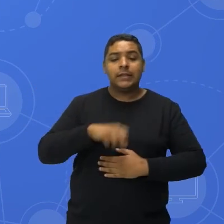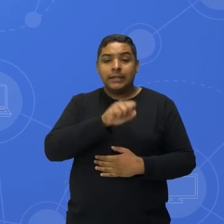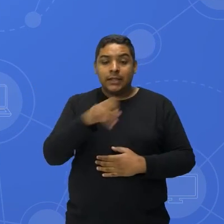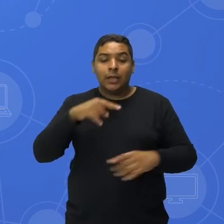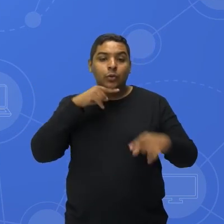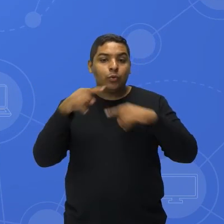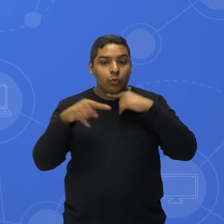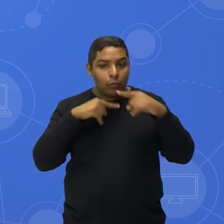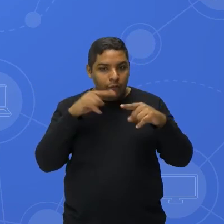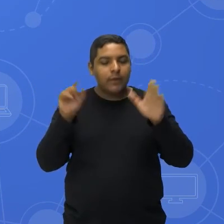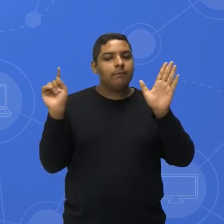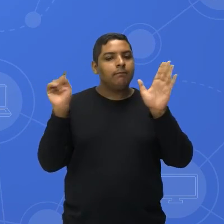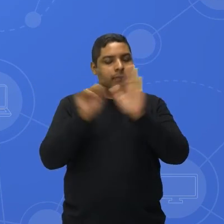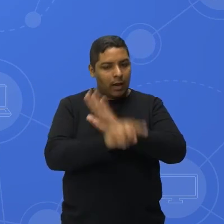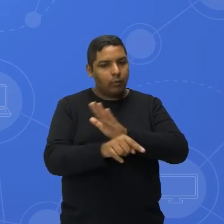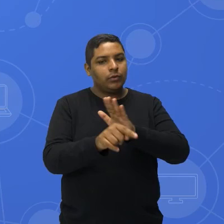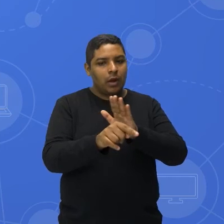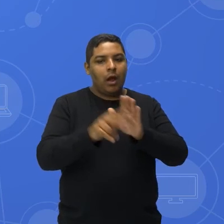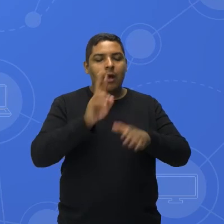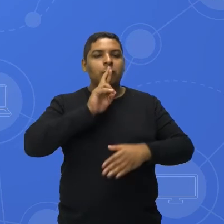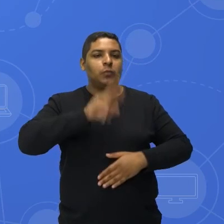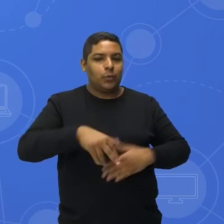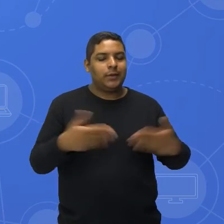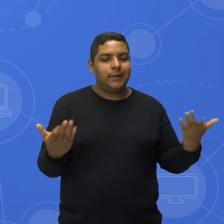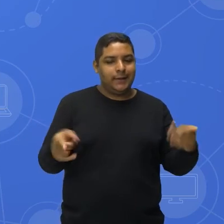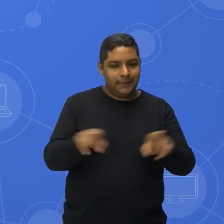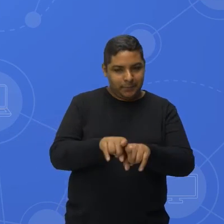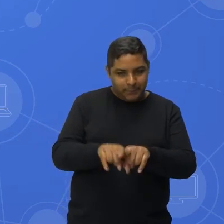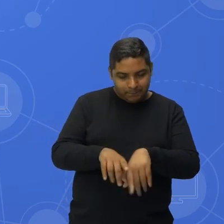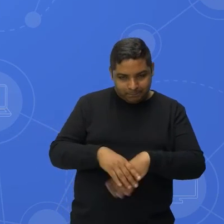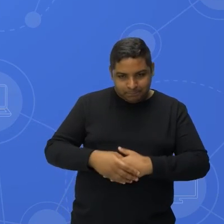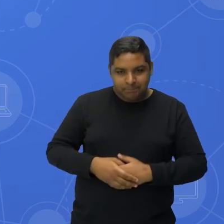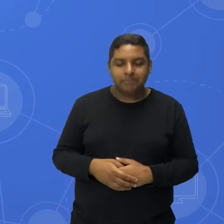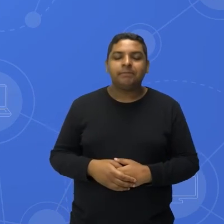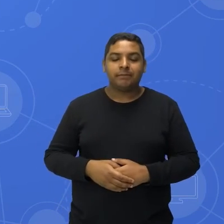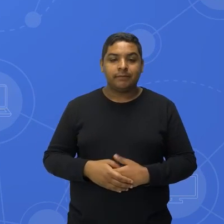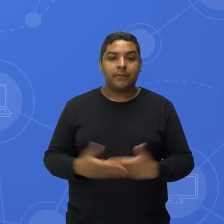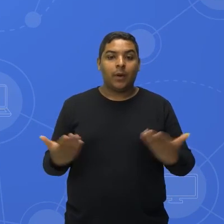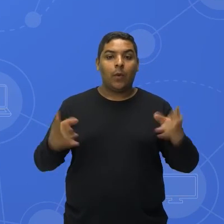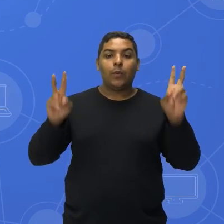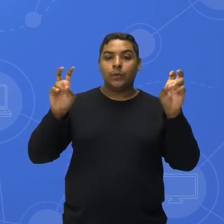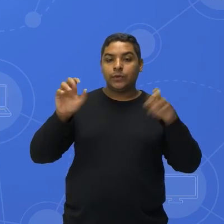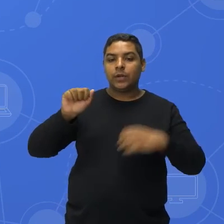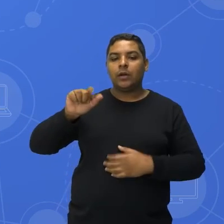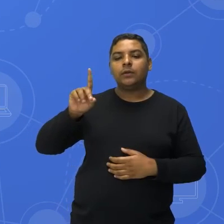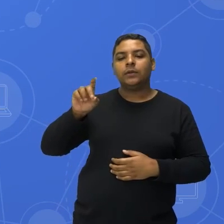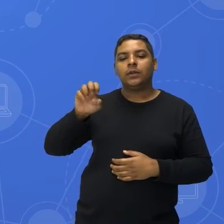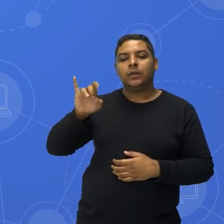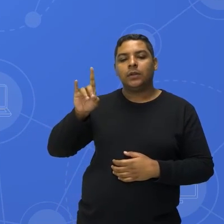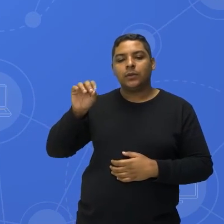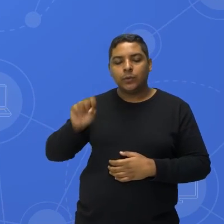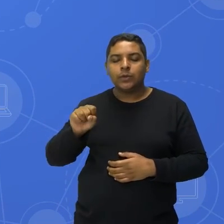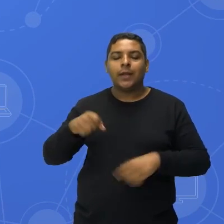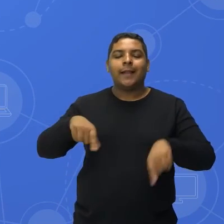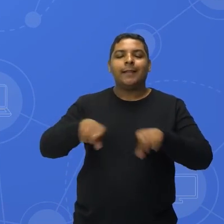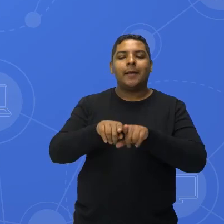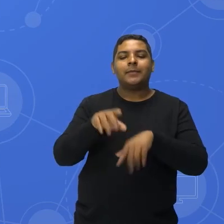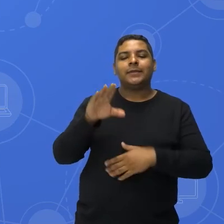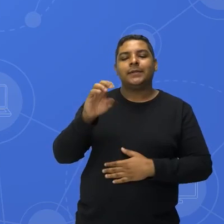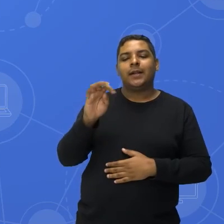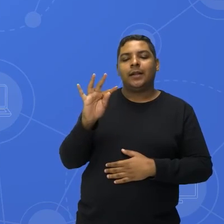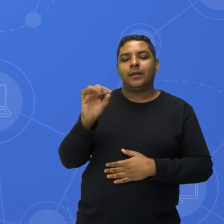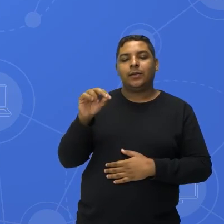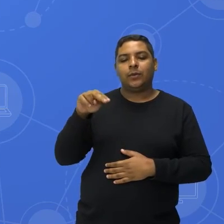tirarem alguma dúvida que tenha ficado na aula de hoje, tá bom? Então, nós falamos hoje sobre os aldeídos, as cetonas